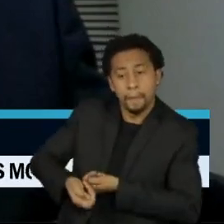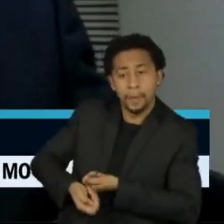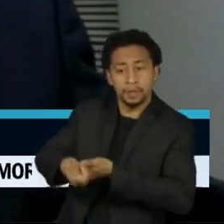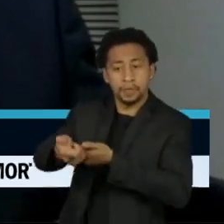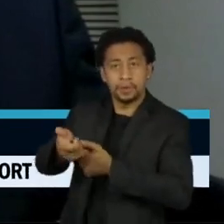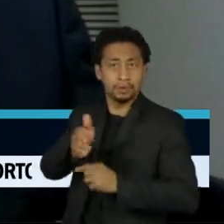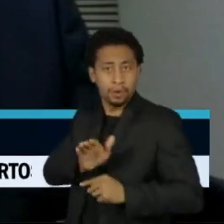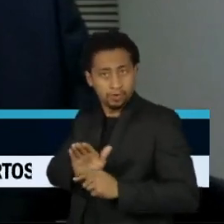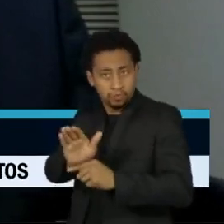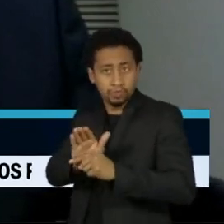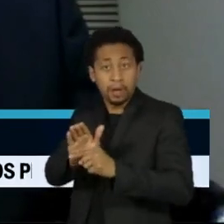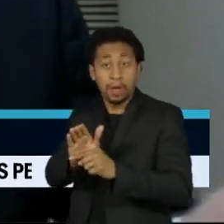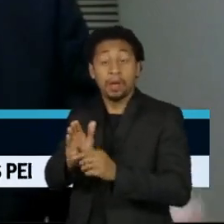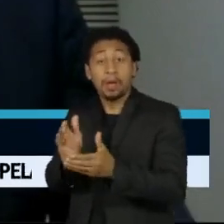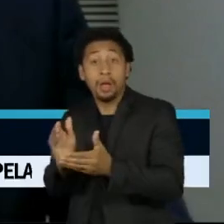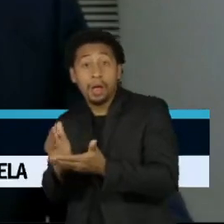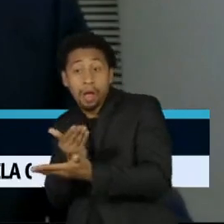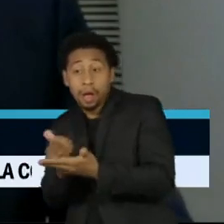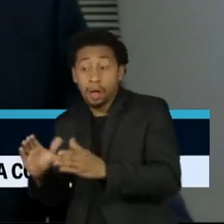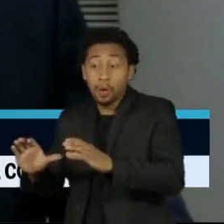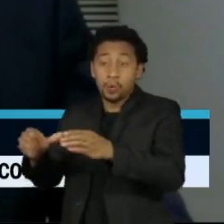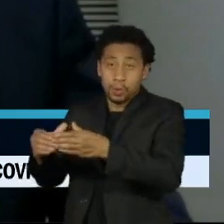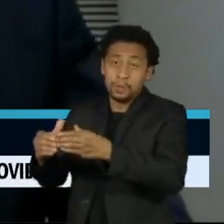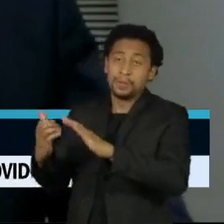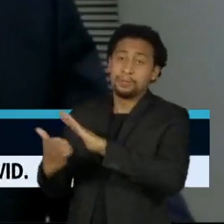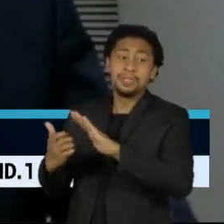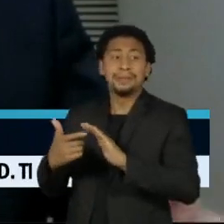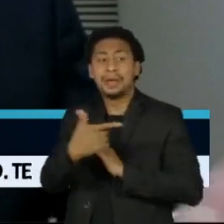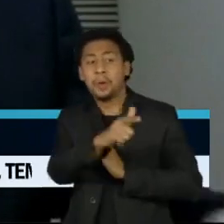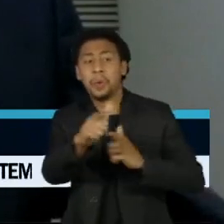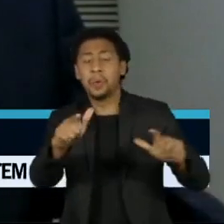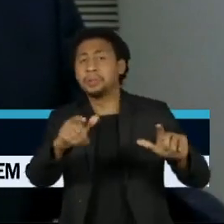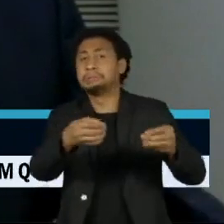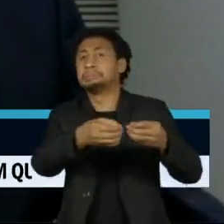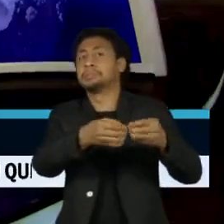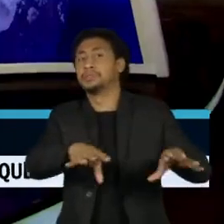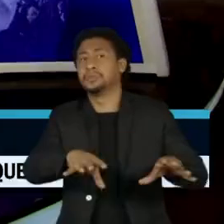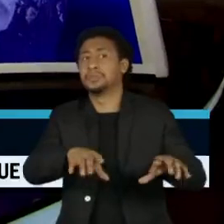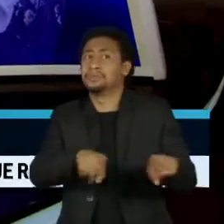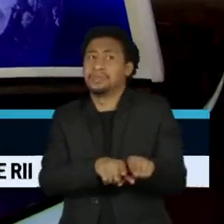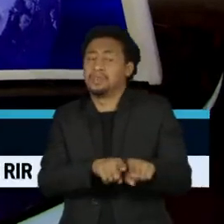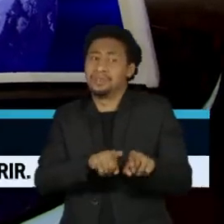incentivo para algumas empresas e prejudicam outras, e vice-versa.